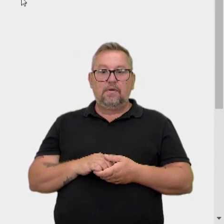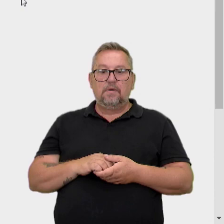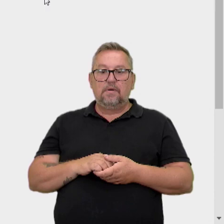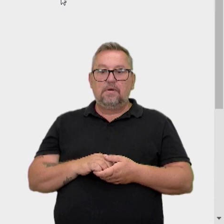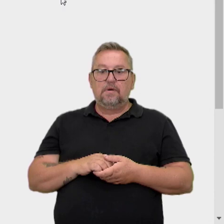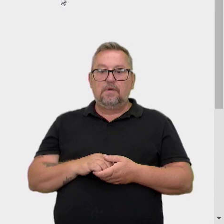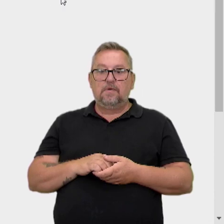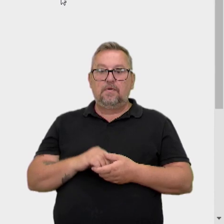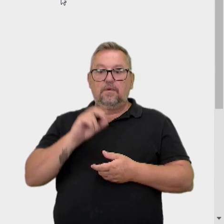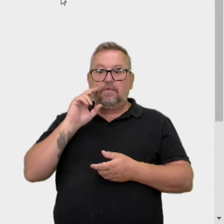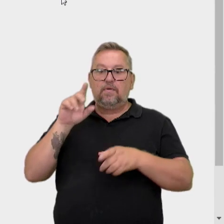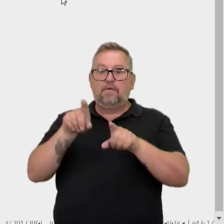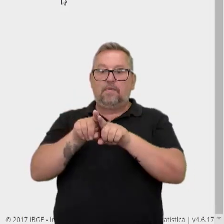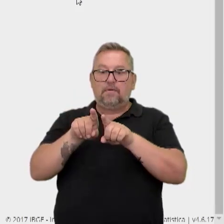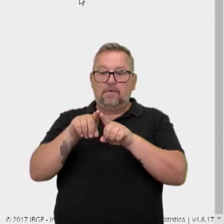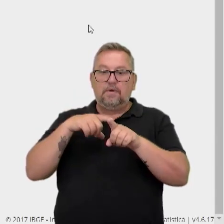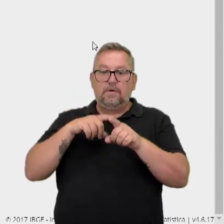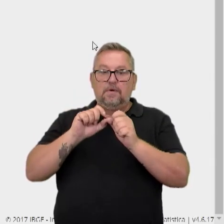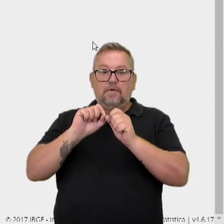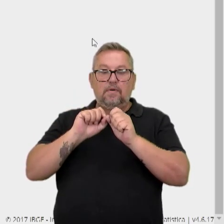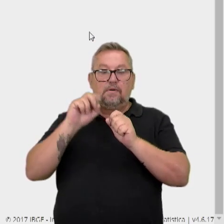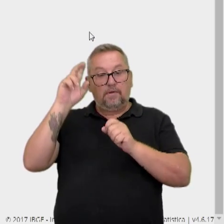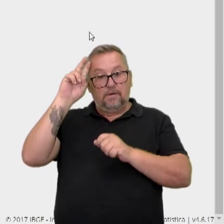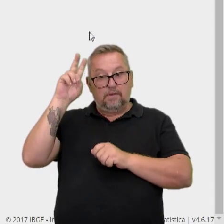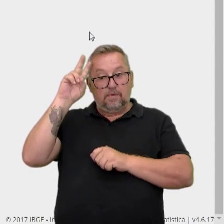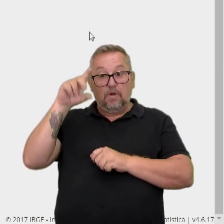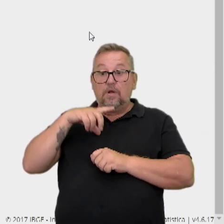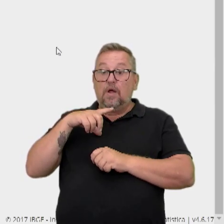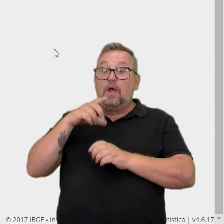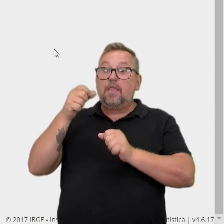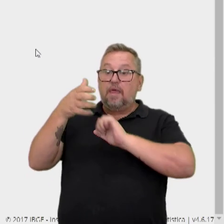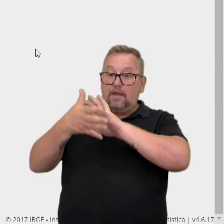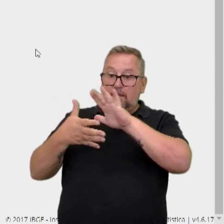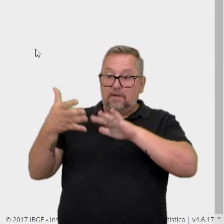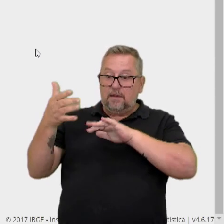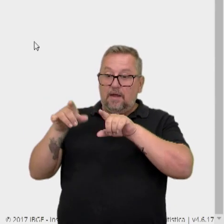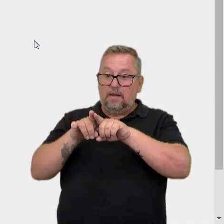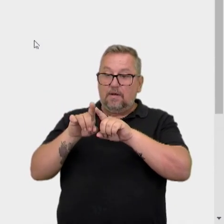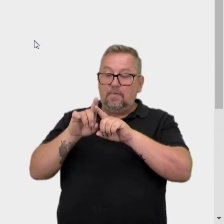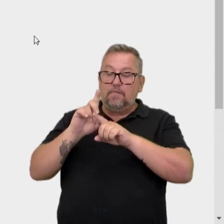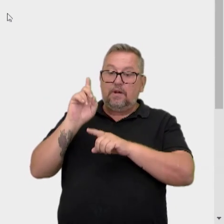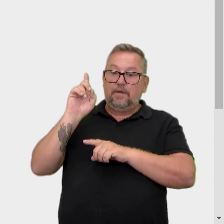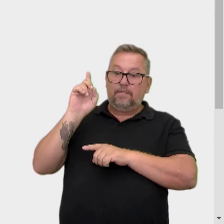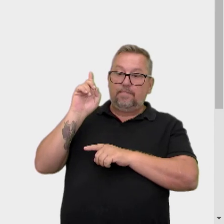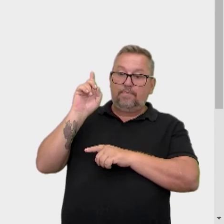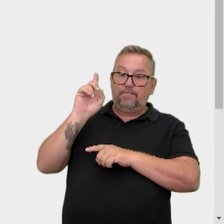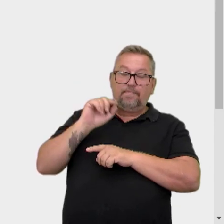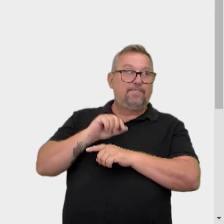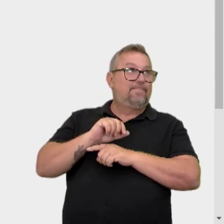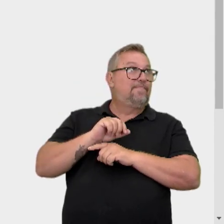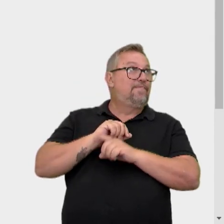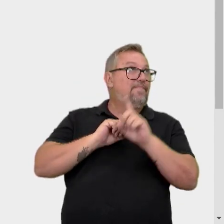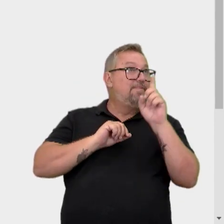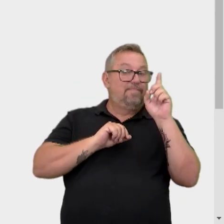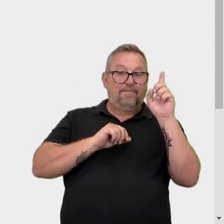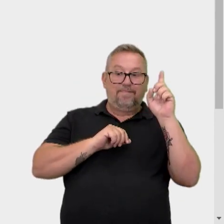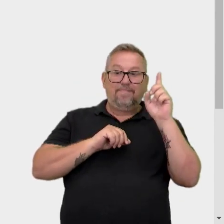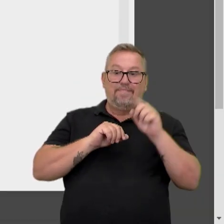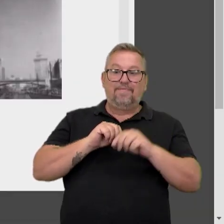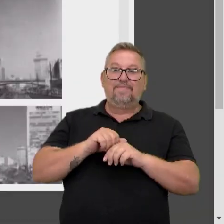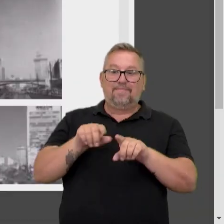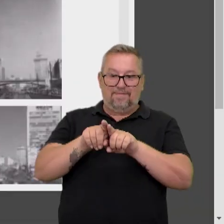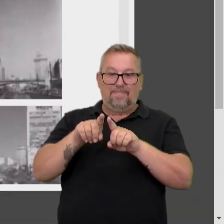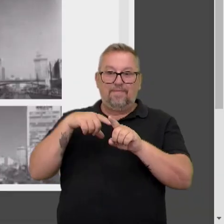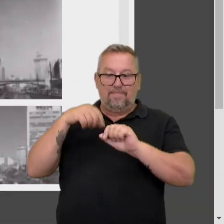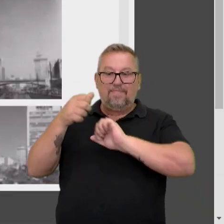aqui histórias. Então fala aqui da história de São Paulo, tá? Ele tem aqui, né, várias fotos. Aí se você quiser ver as outras fotos